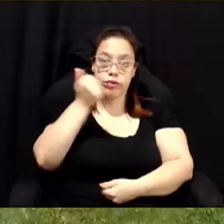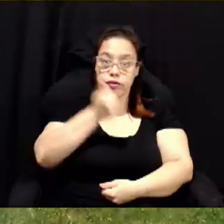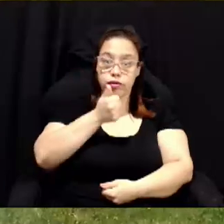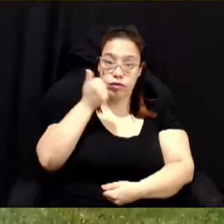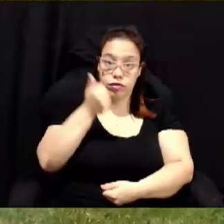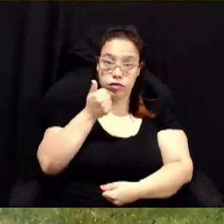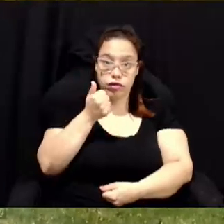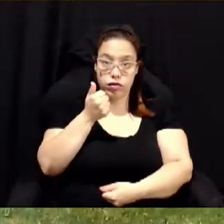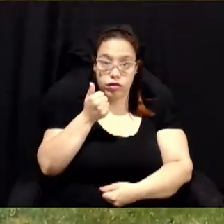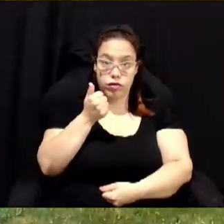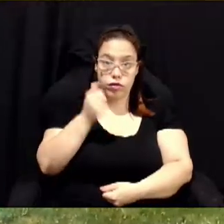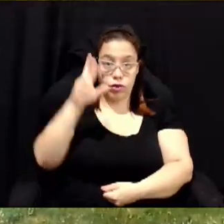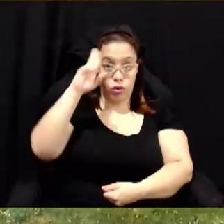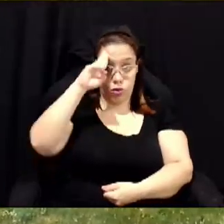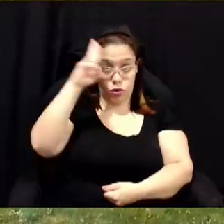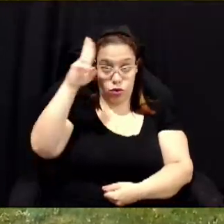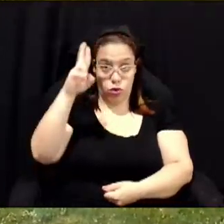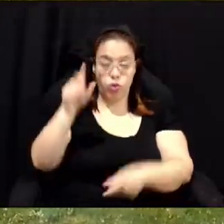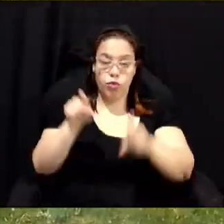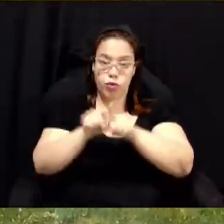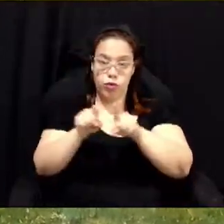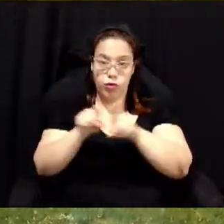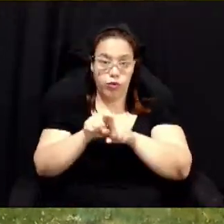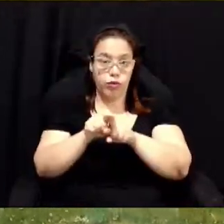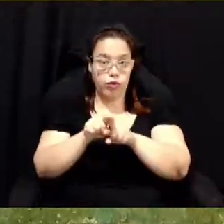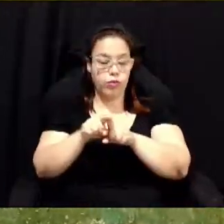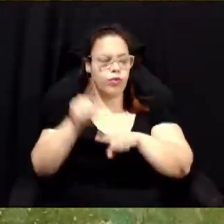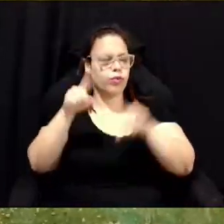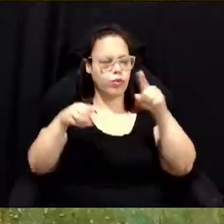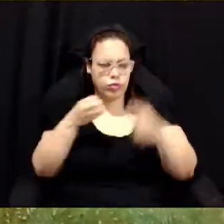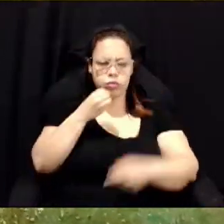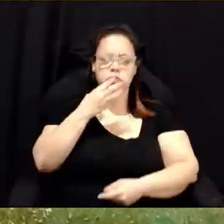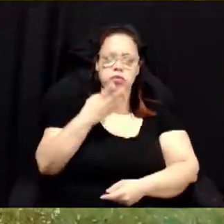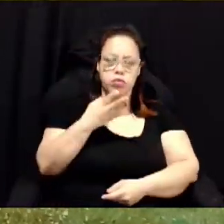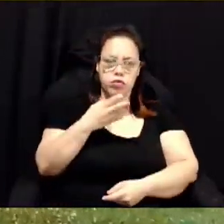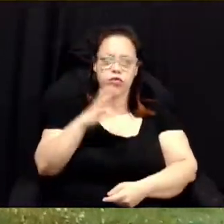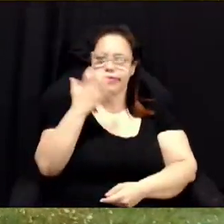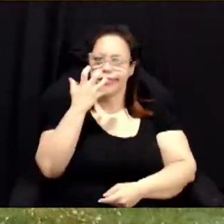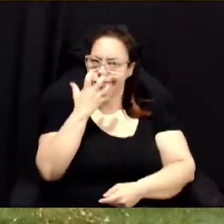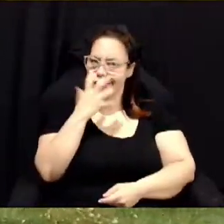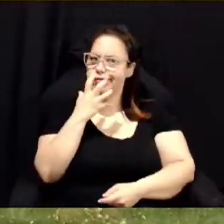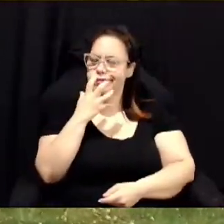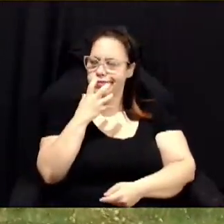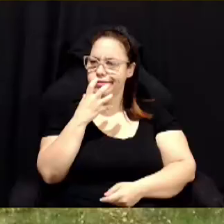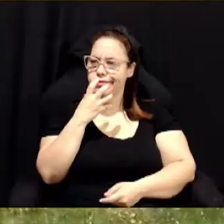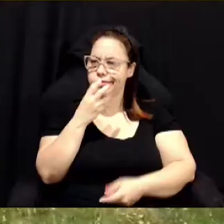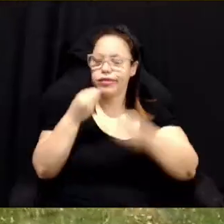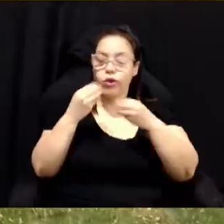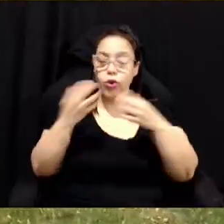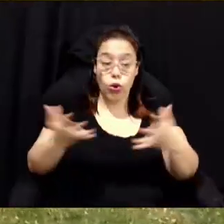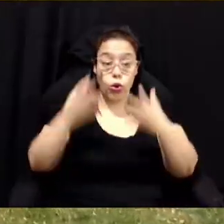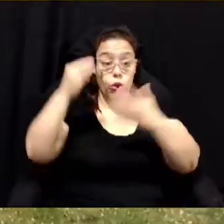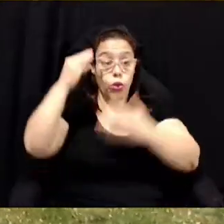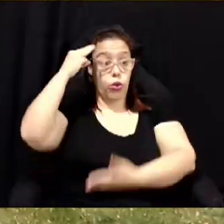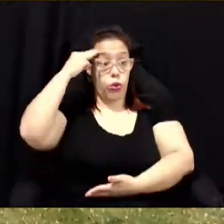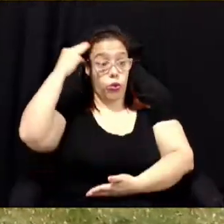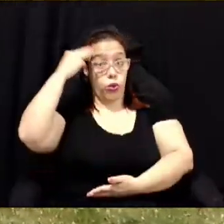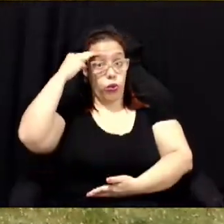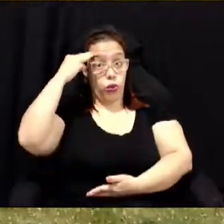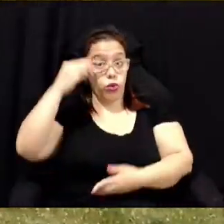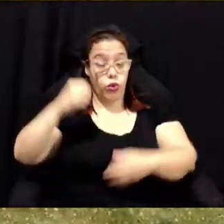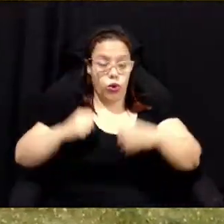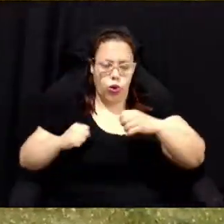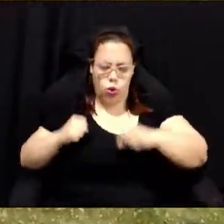do tutor, mas também traz inúmeros benefícios para o cachorro, como estímulo mental, gasto de energia